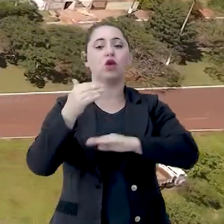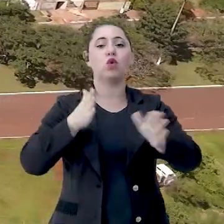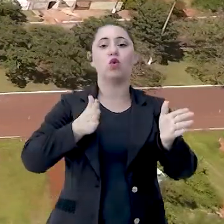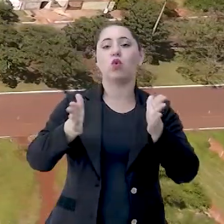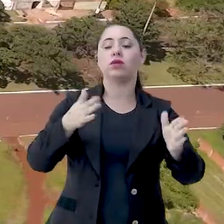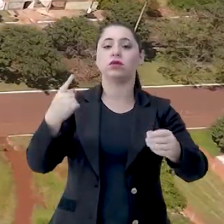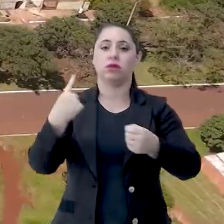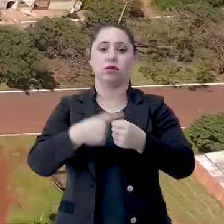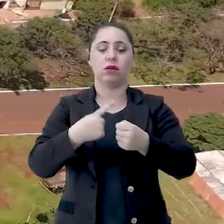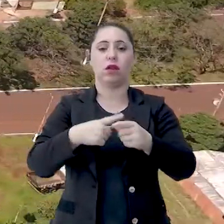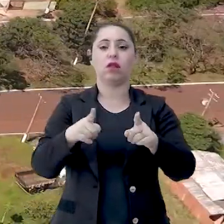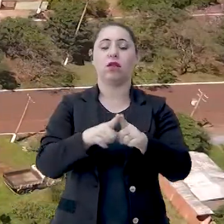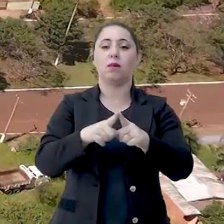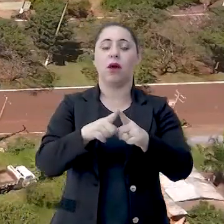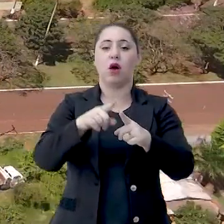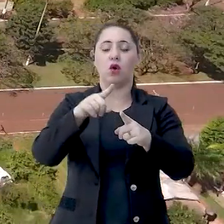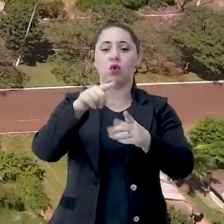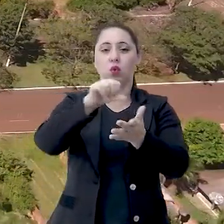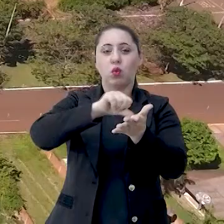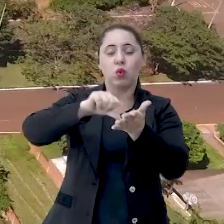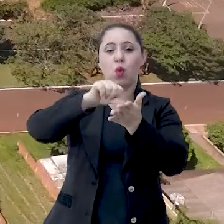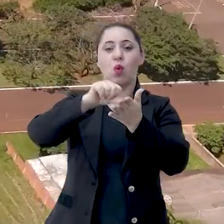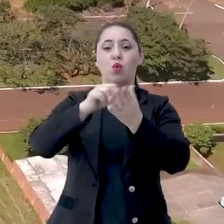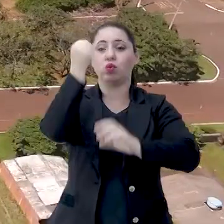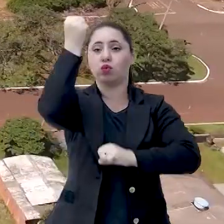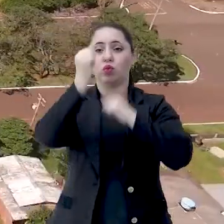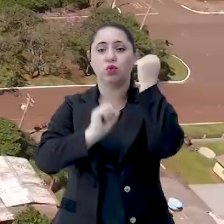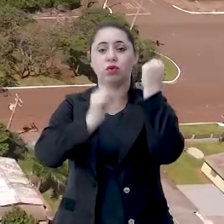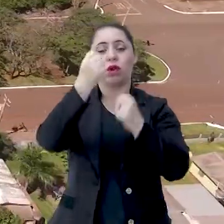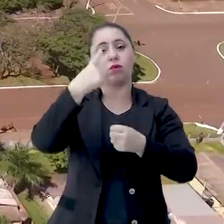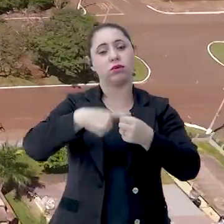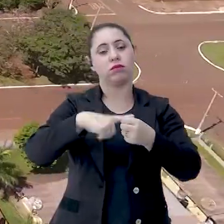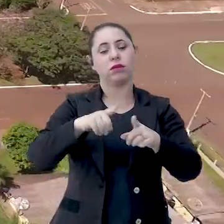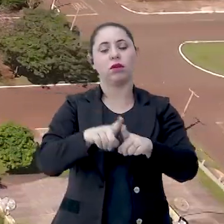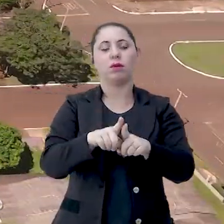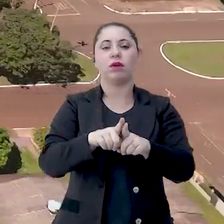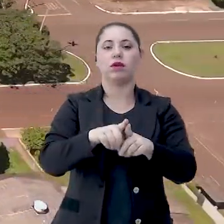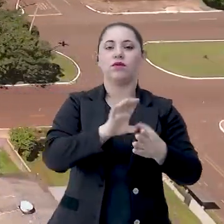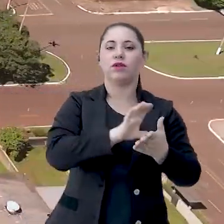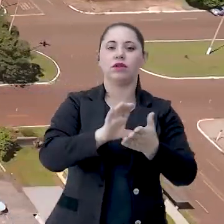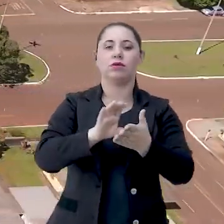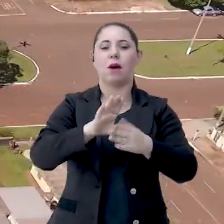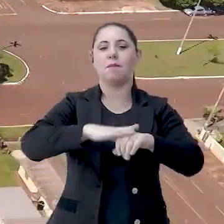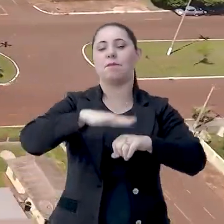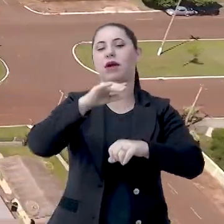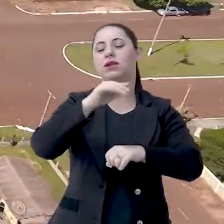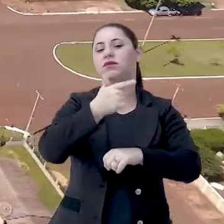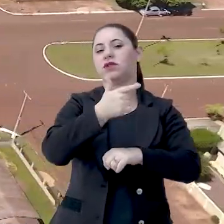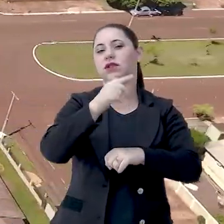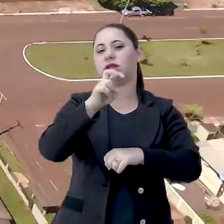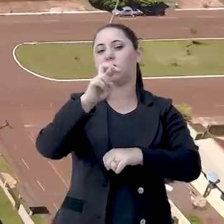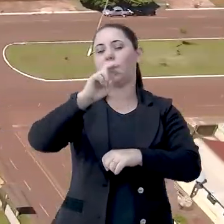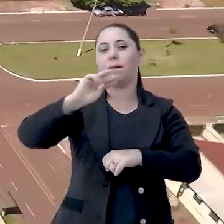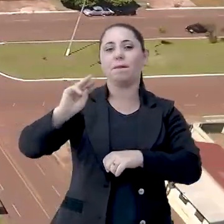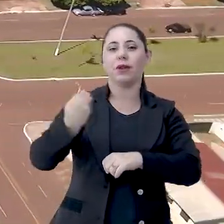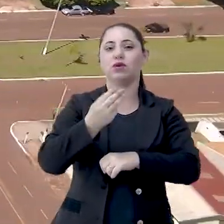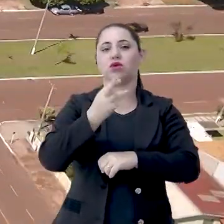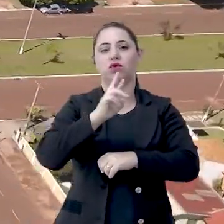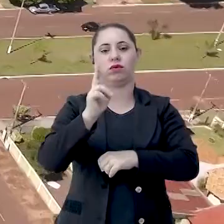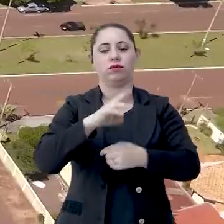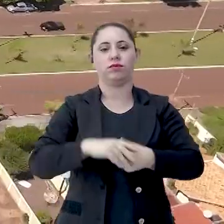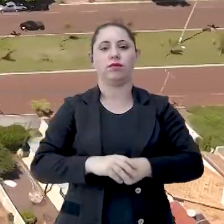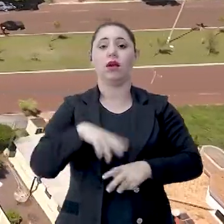com a entrega de 265 moradias e a regularização de imóveis pelo programa Morar